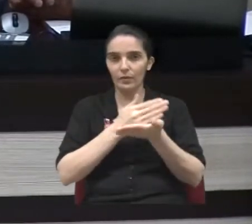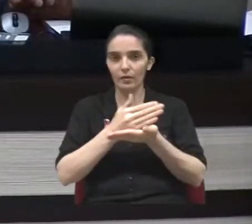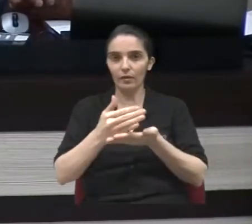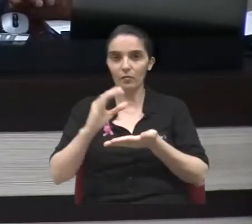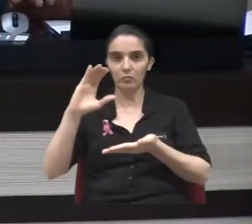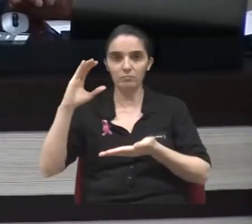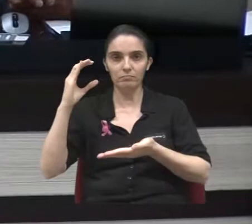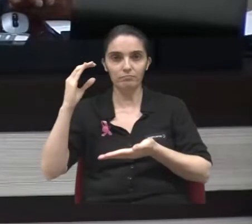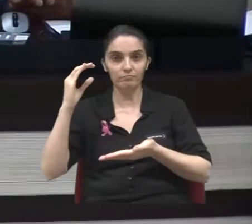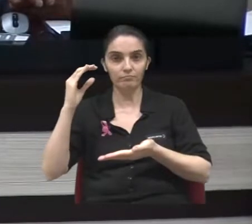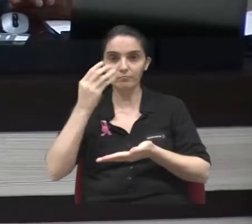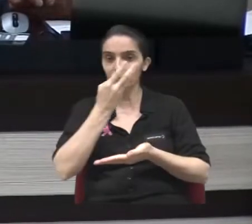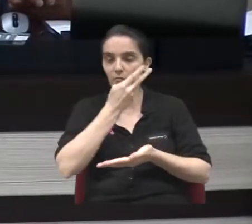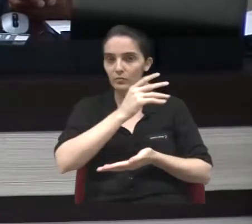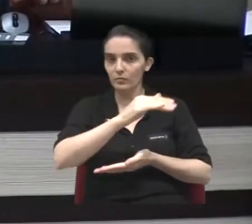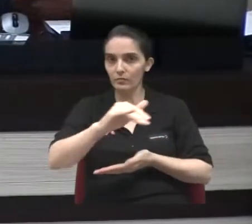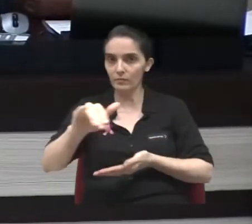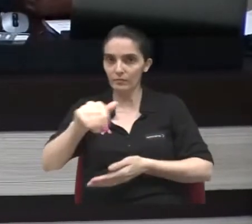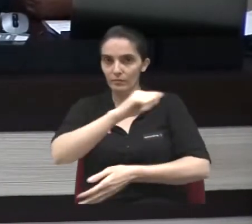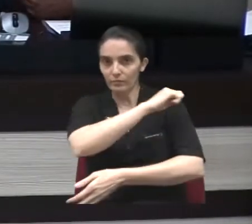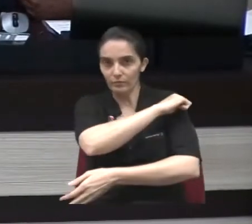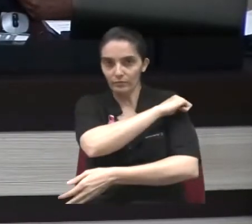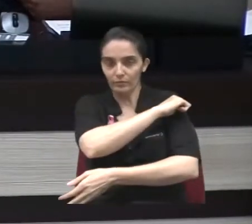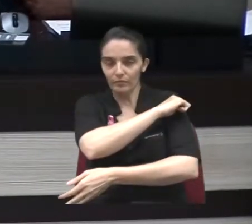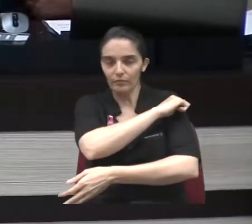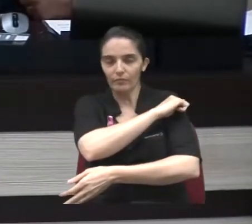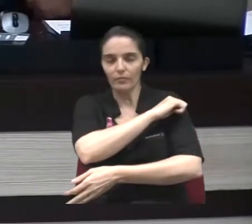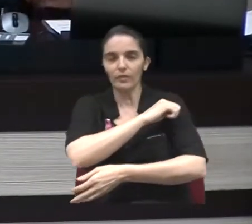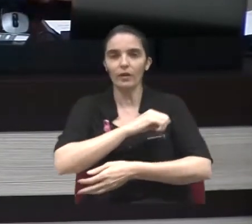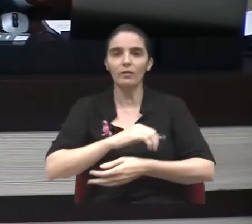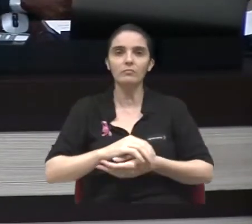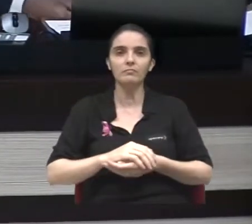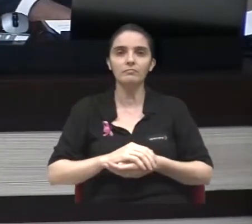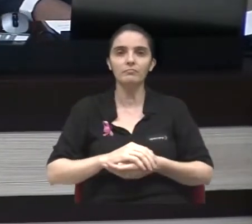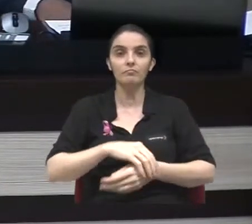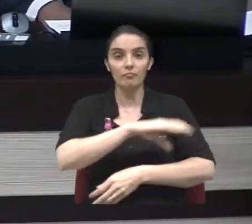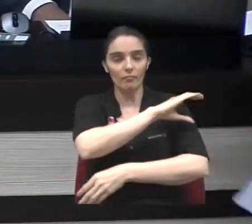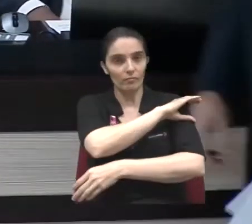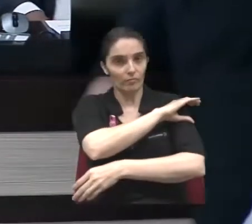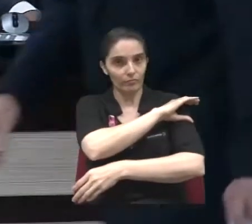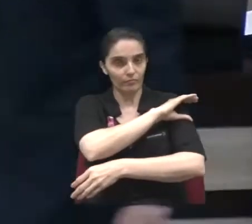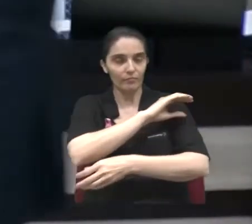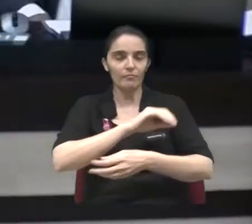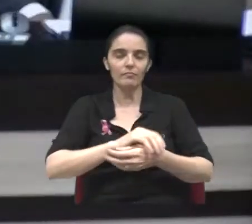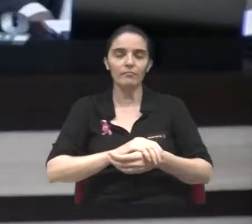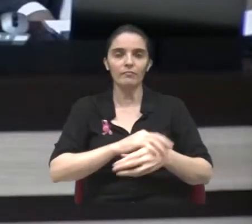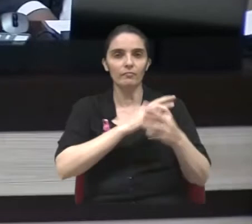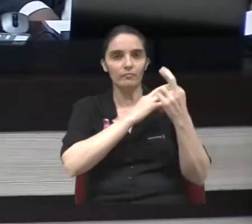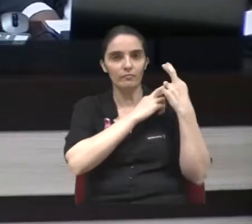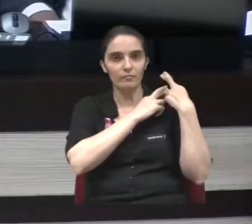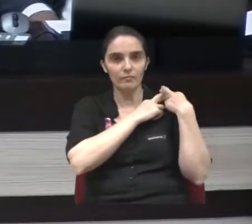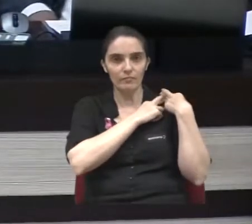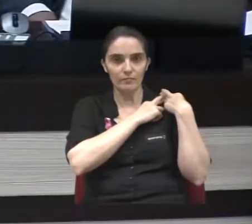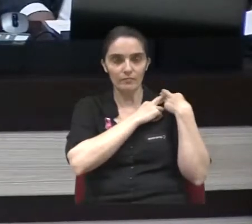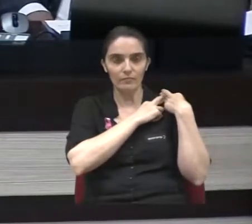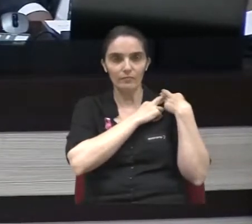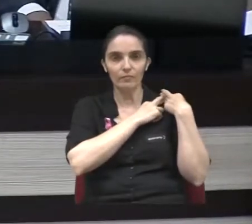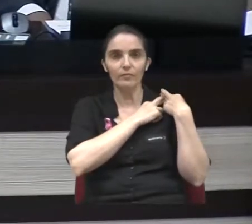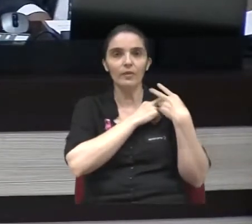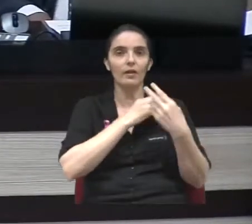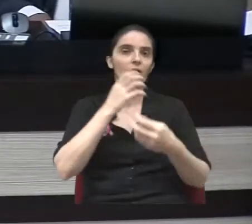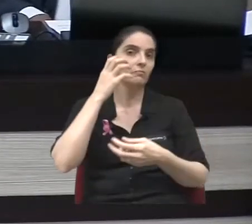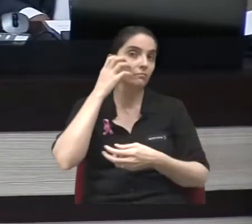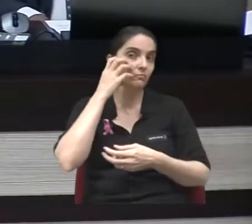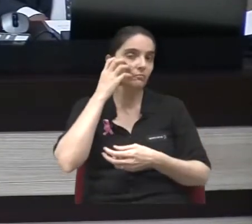com alunos do ensino médio. Autoria, vereador Dr. Marcelo Rossi. Para discutir a moção, vereador Dr. Marcelo Rossi.